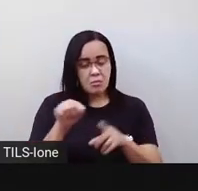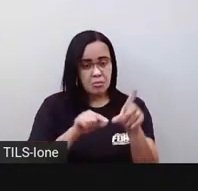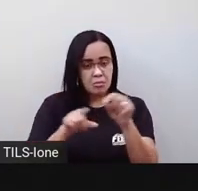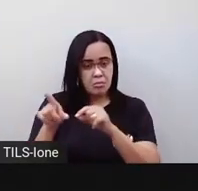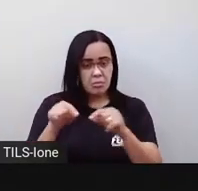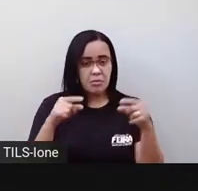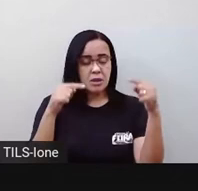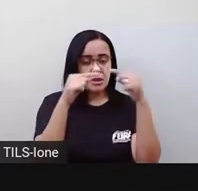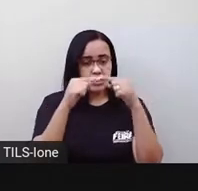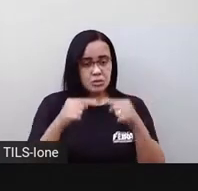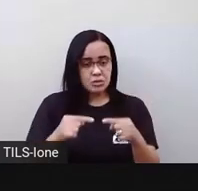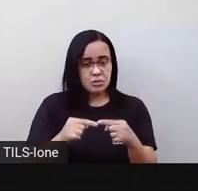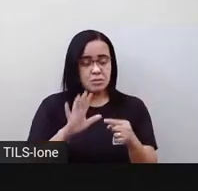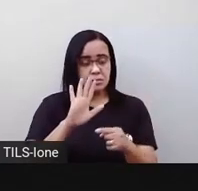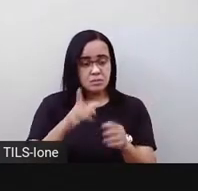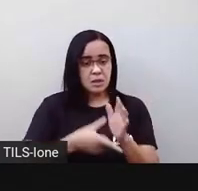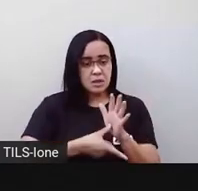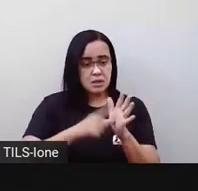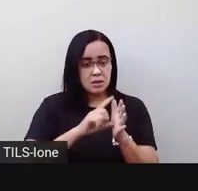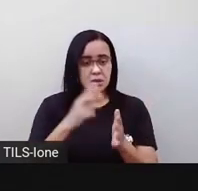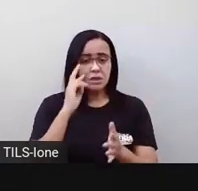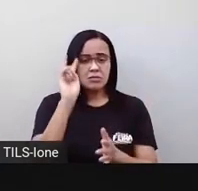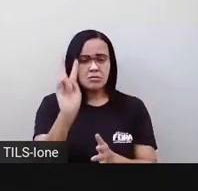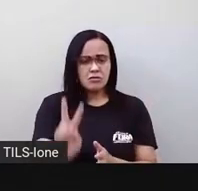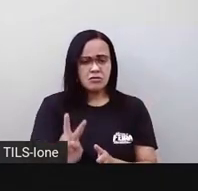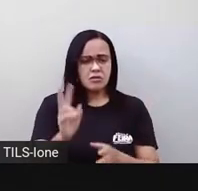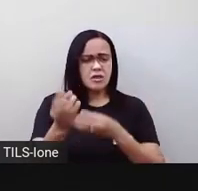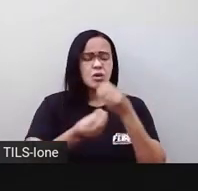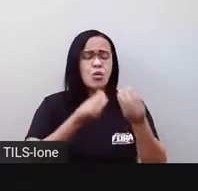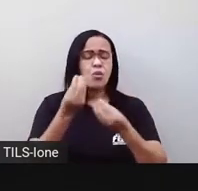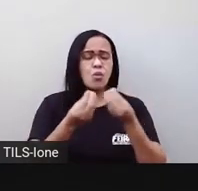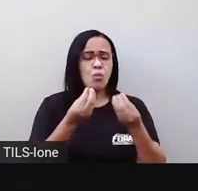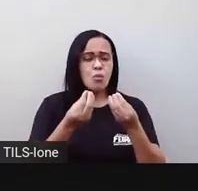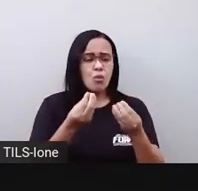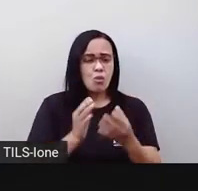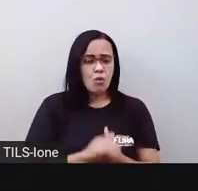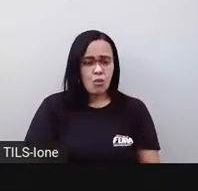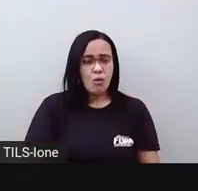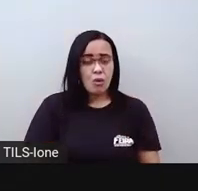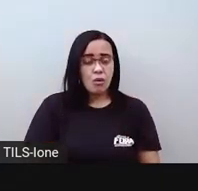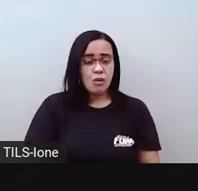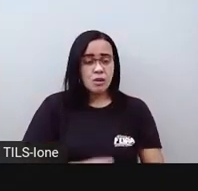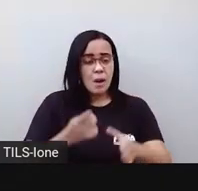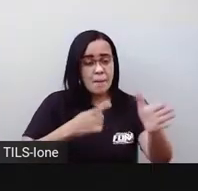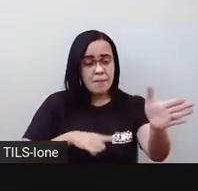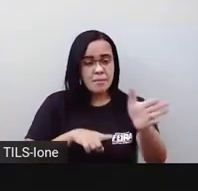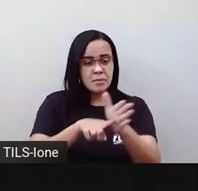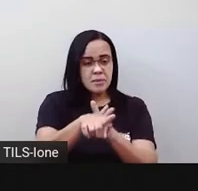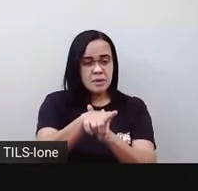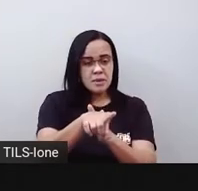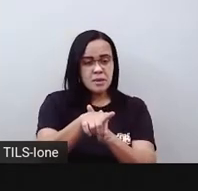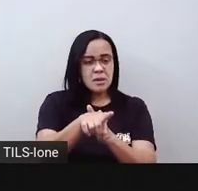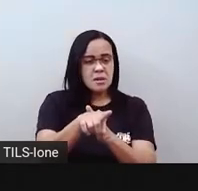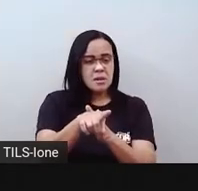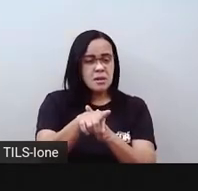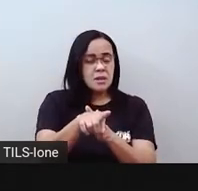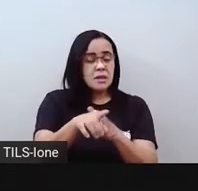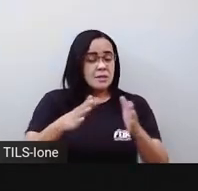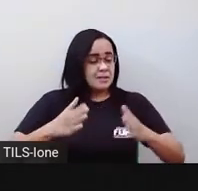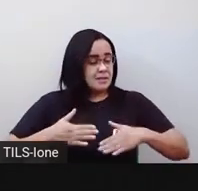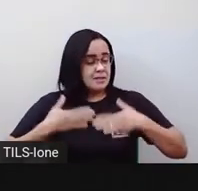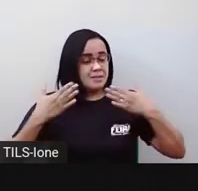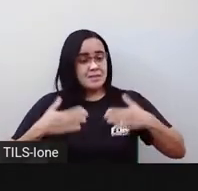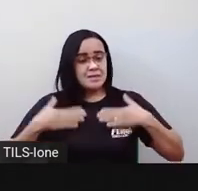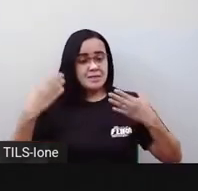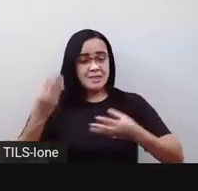vamos ver como a gente pode trazer essa pergunta de uma forma mais animada. Vamos